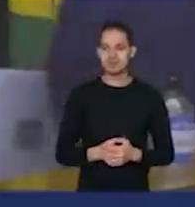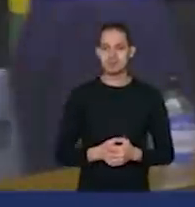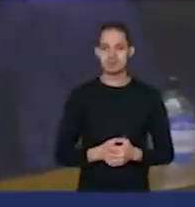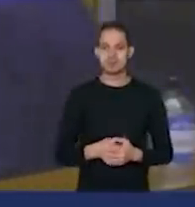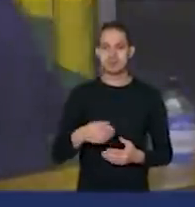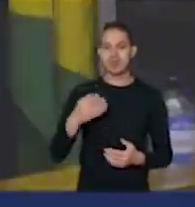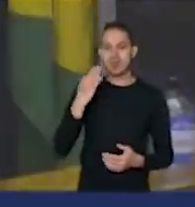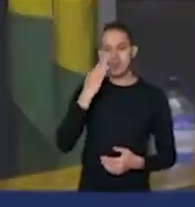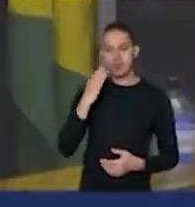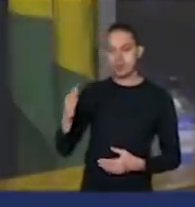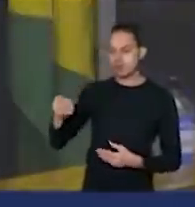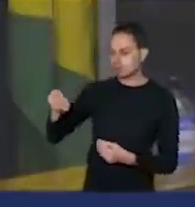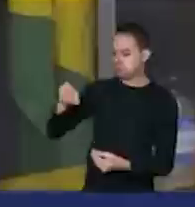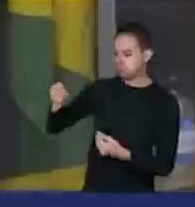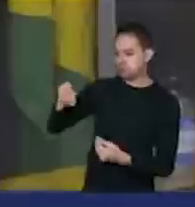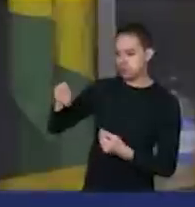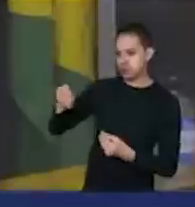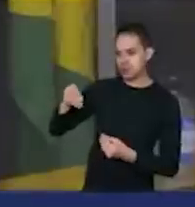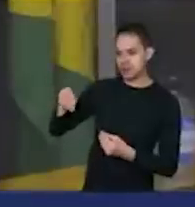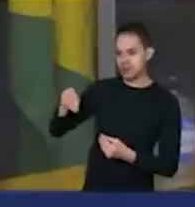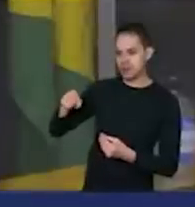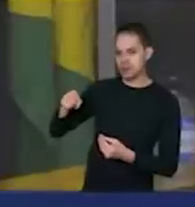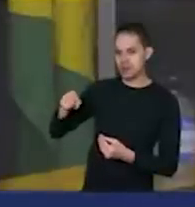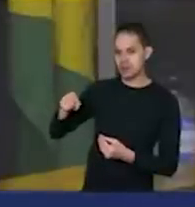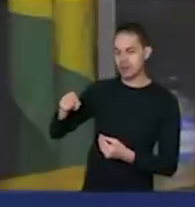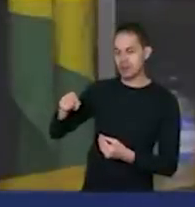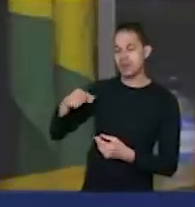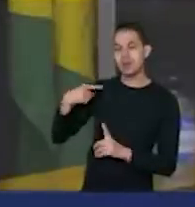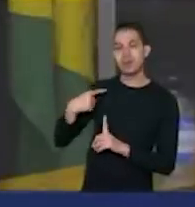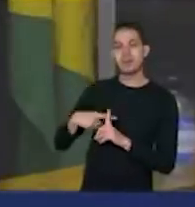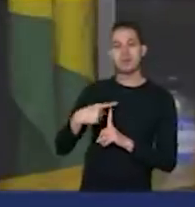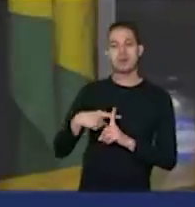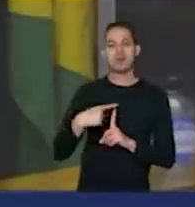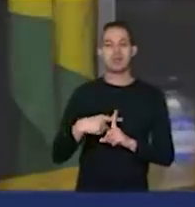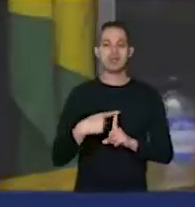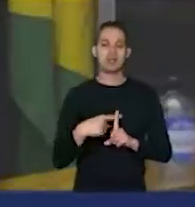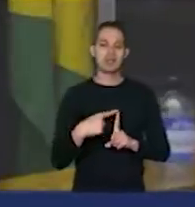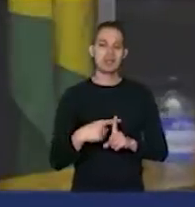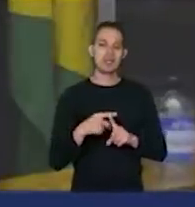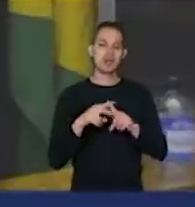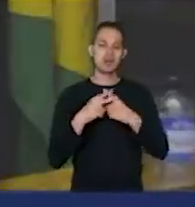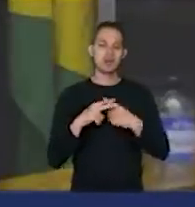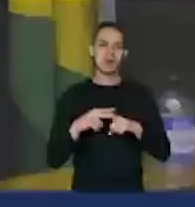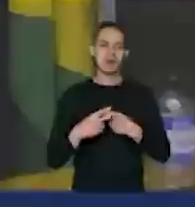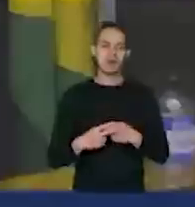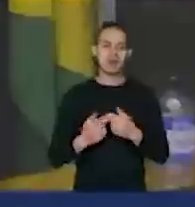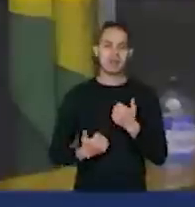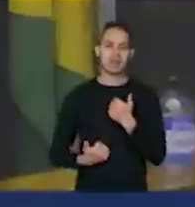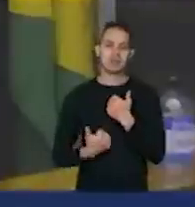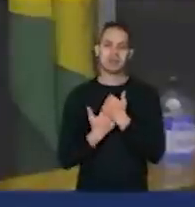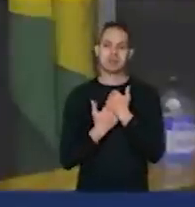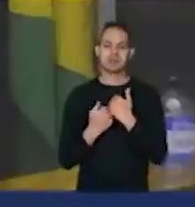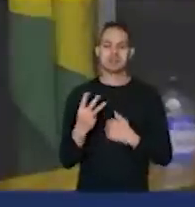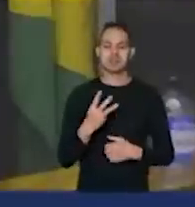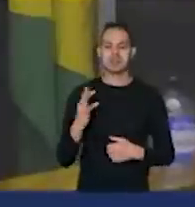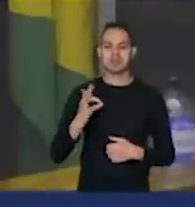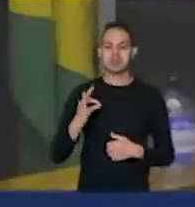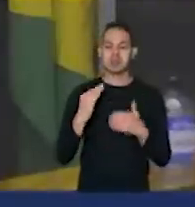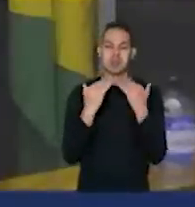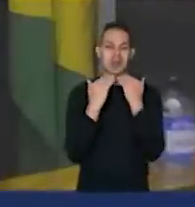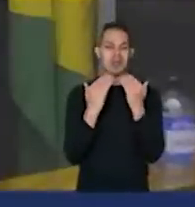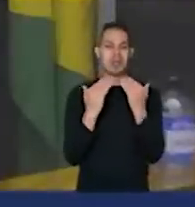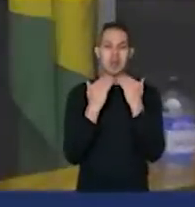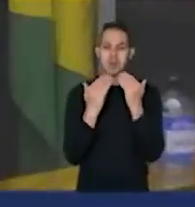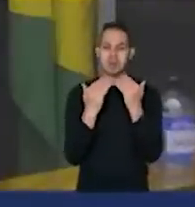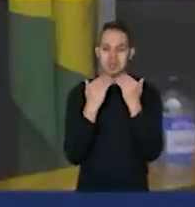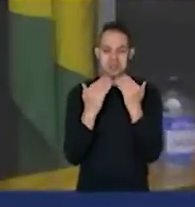aqui. Uma das razões pelas quais o reajuste no auxílio não vai adiantar